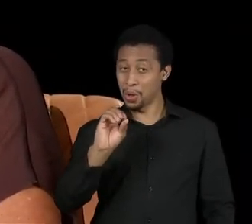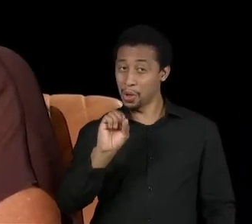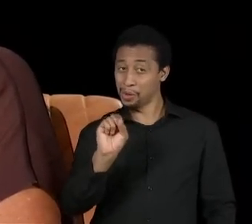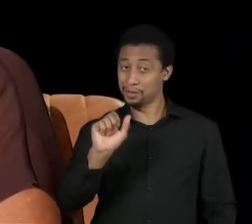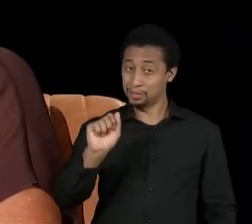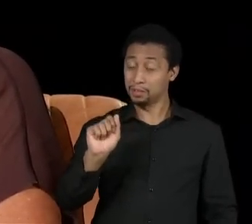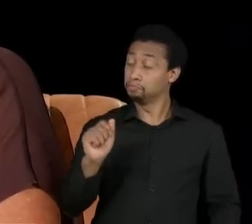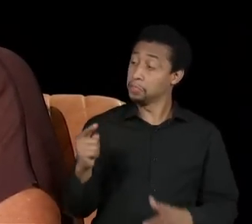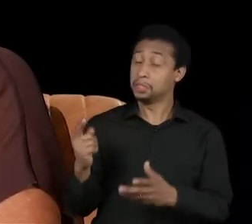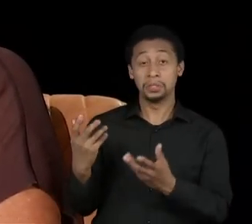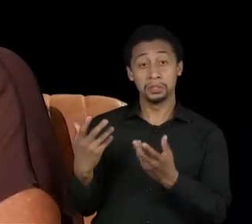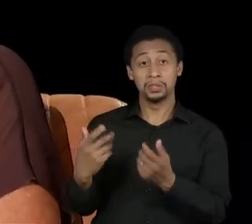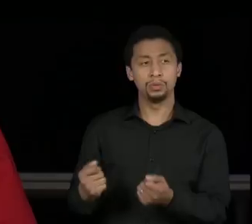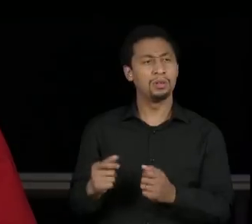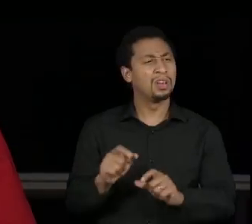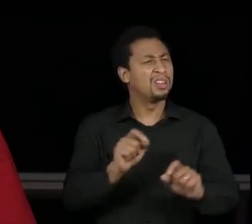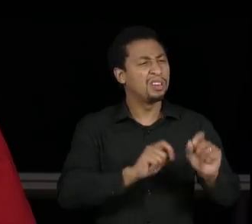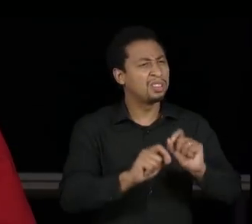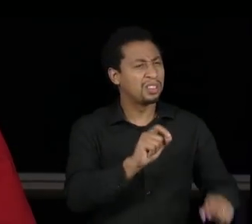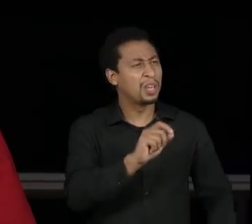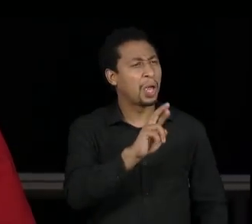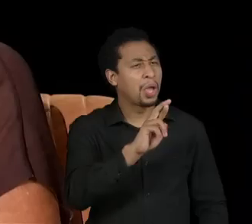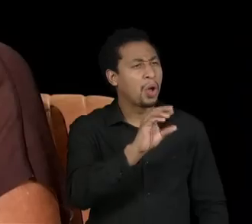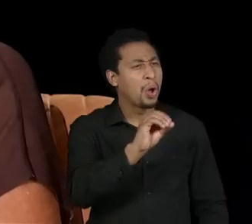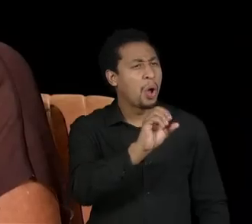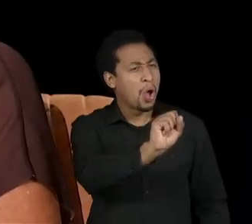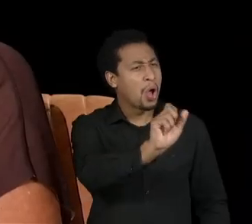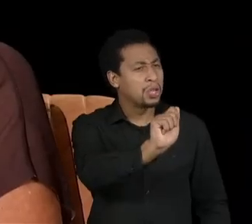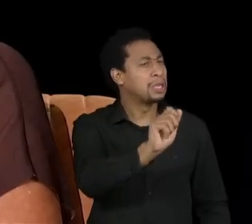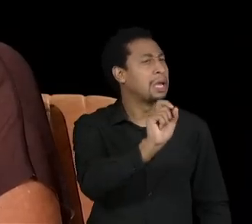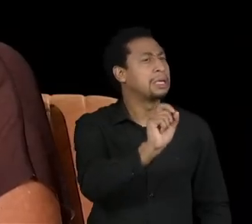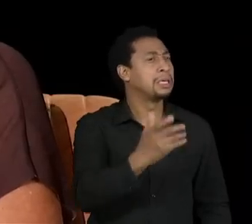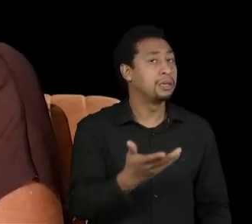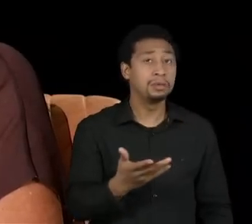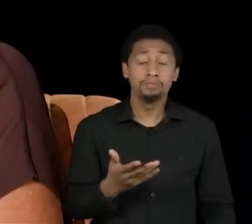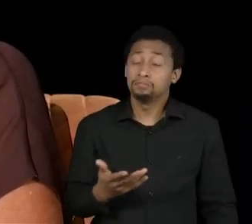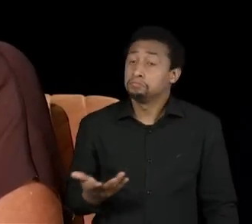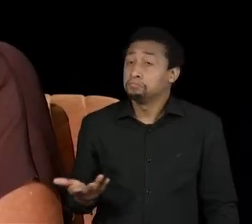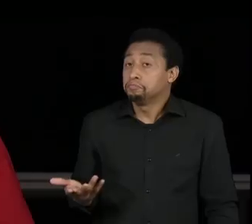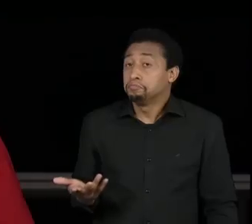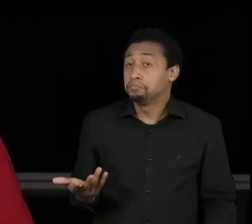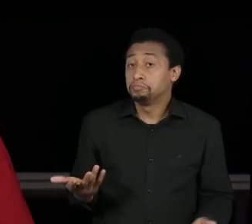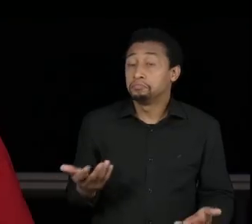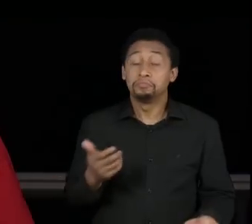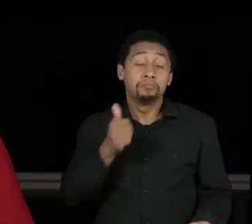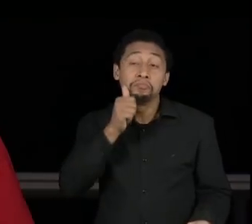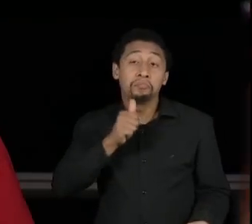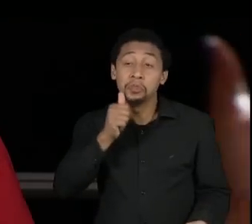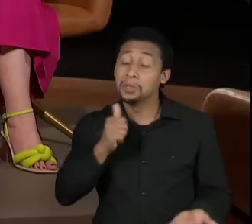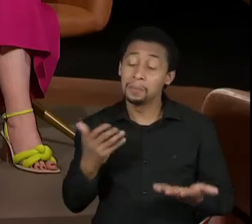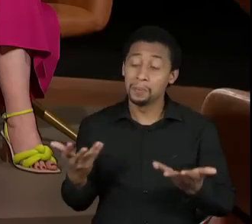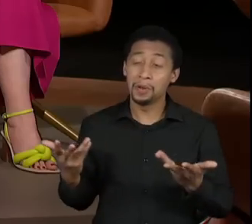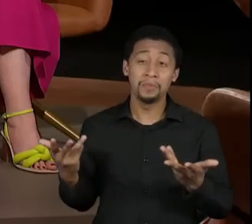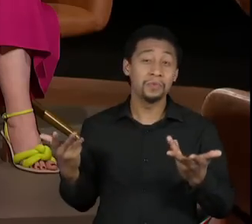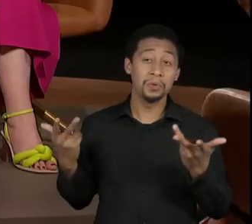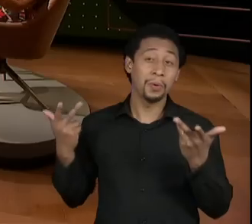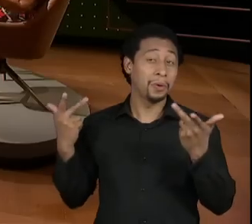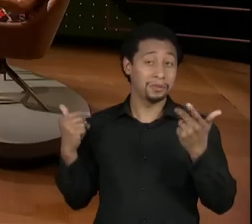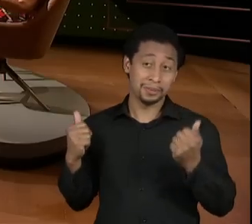Ok, aí fui. Quem era Rosa Hernández? Uma revolucionária maravilhosa, uma mulher de